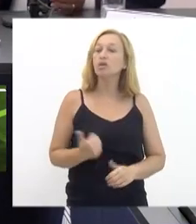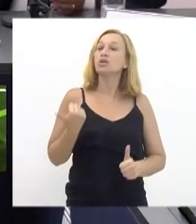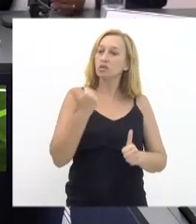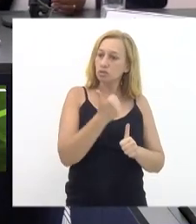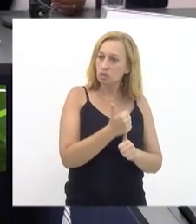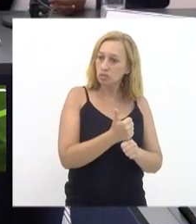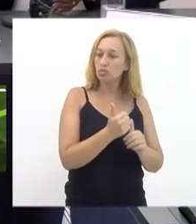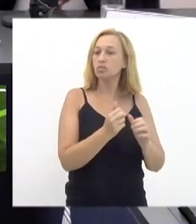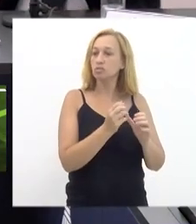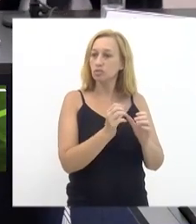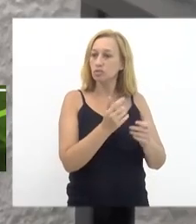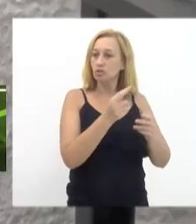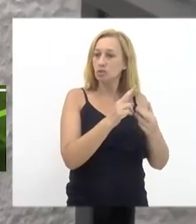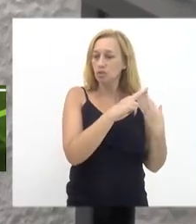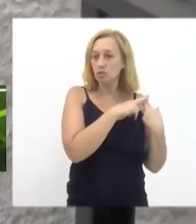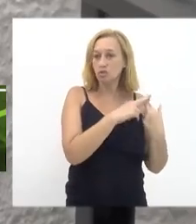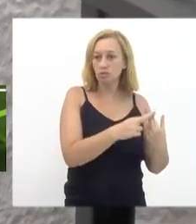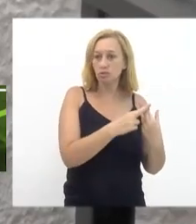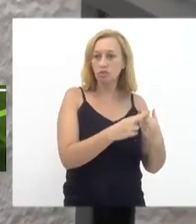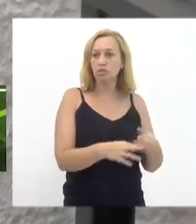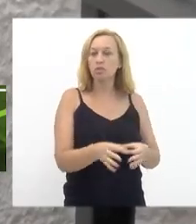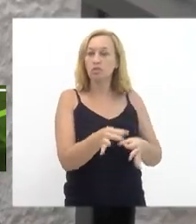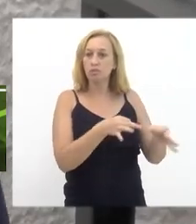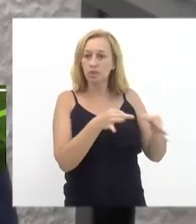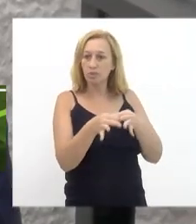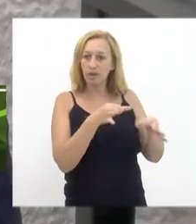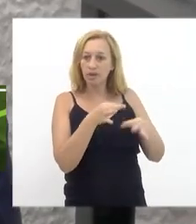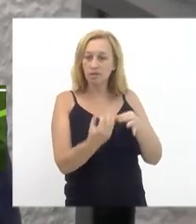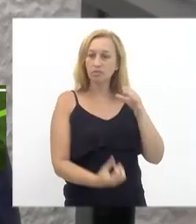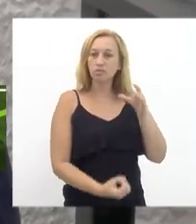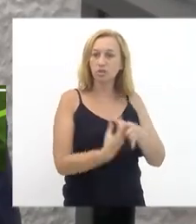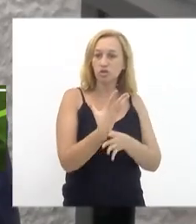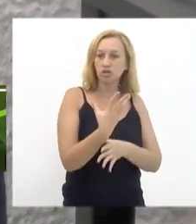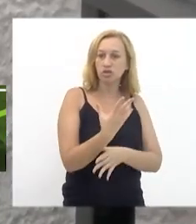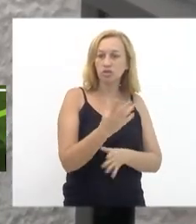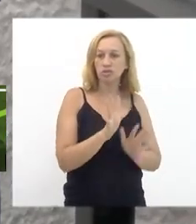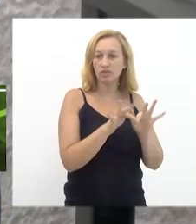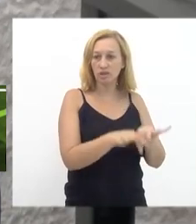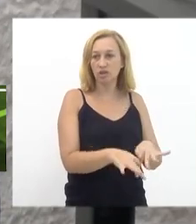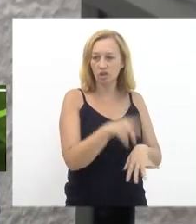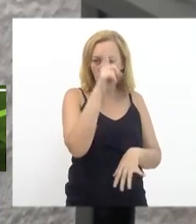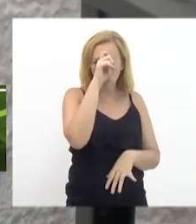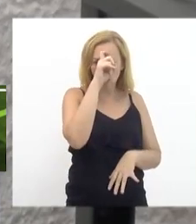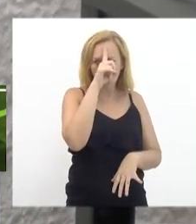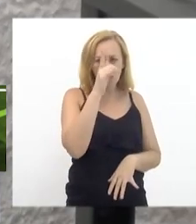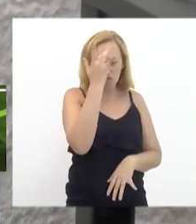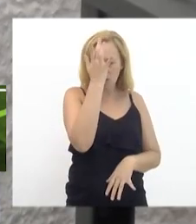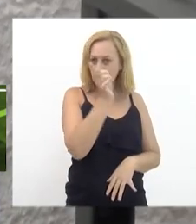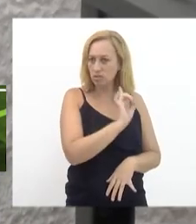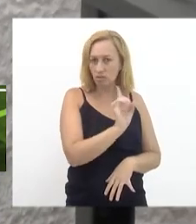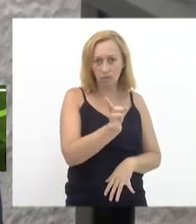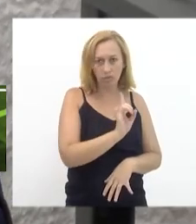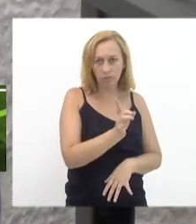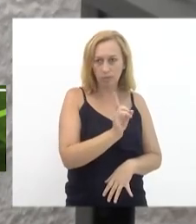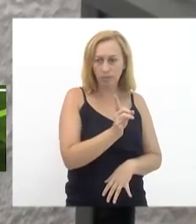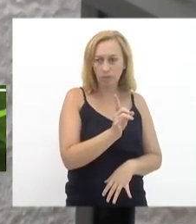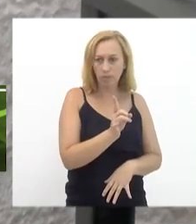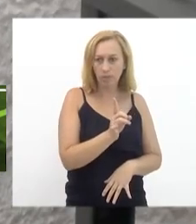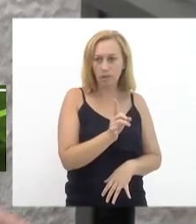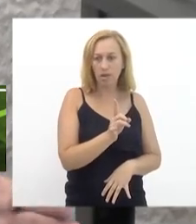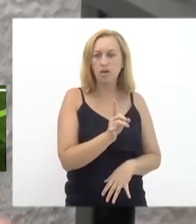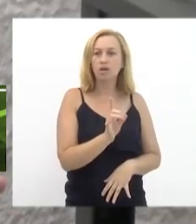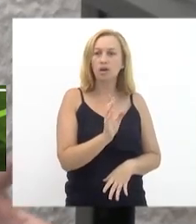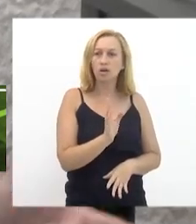nós Assumimos ela fizemos um projeto para concluir ou então não é uma coisa fácil de fazer e nós